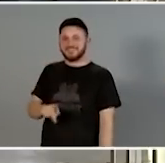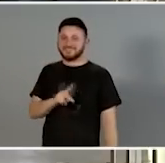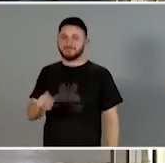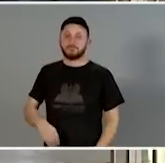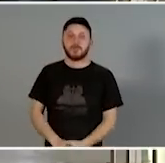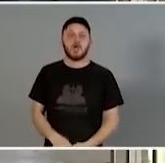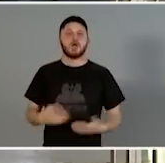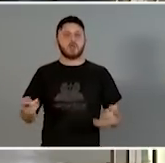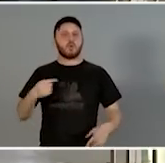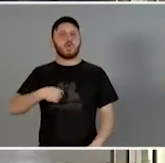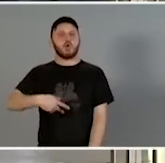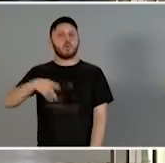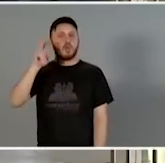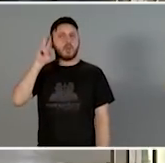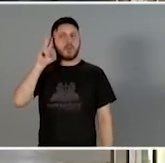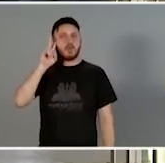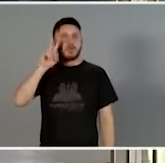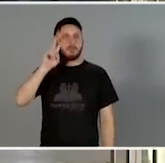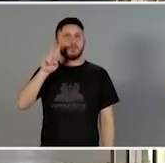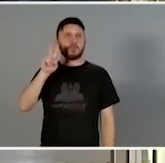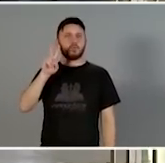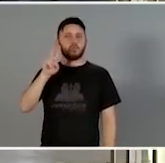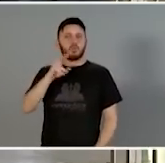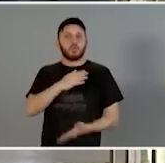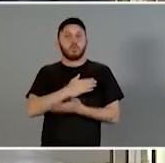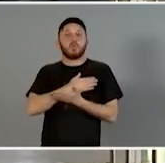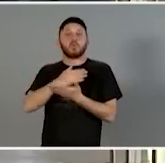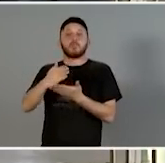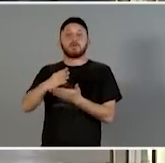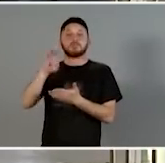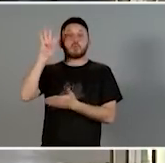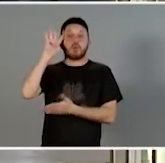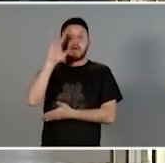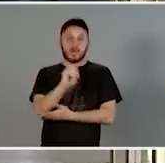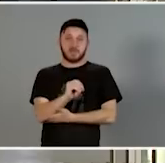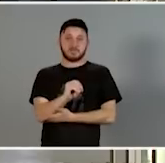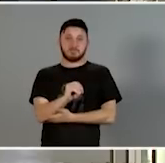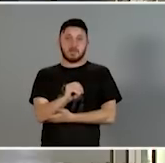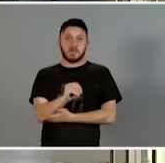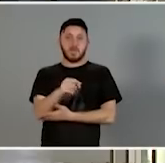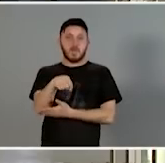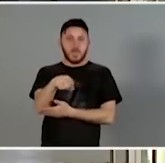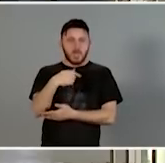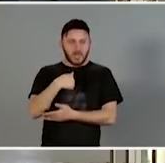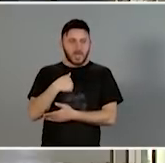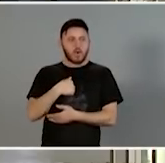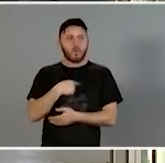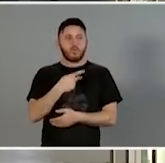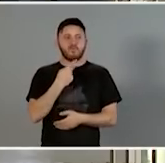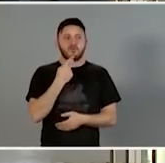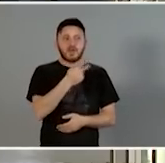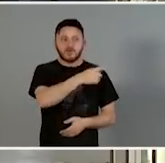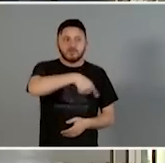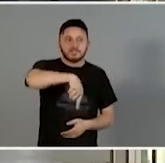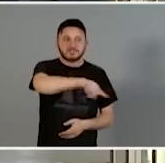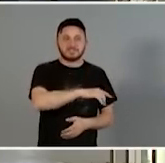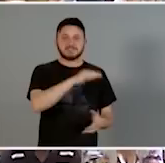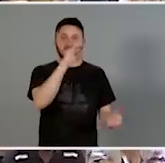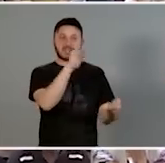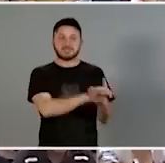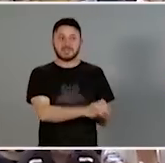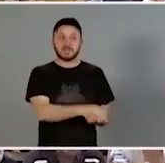quando foi na Semana Santa, na comício da quaresma, eu dei uma penitência para os casais. Alguém lembra qual foi? Quem